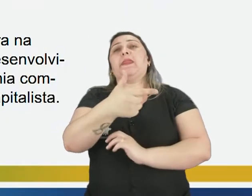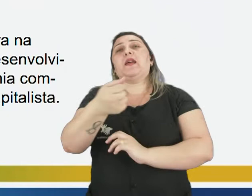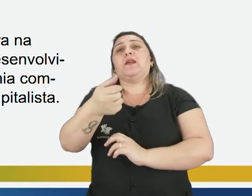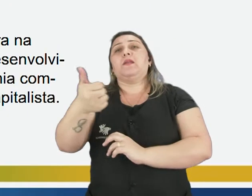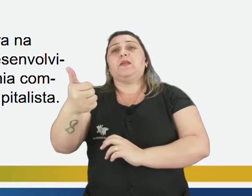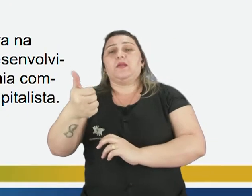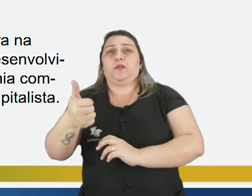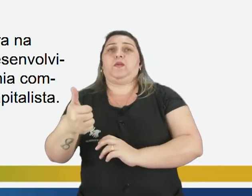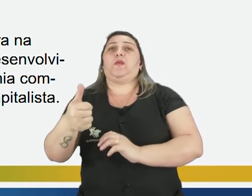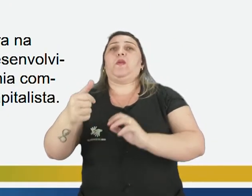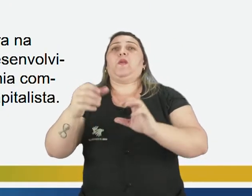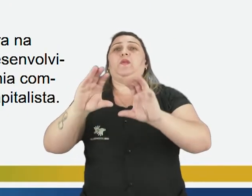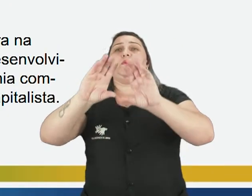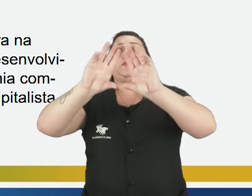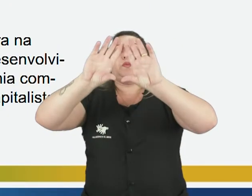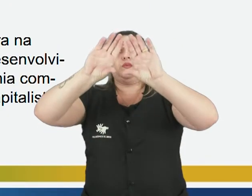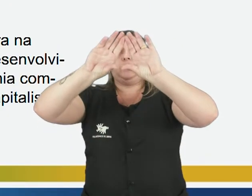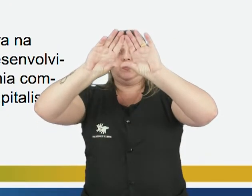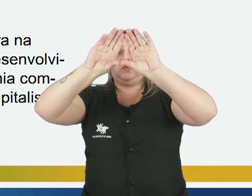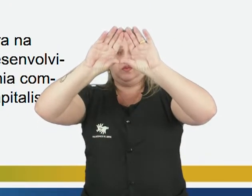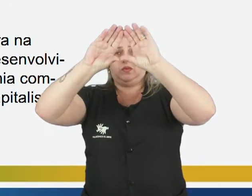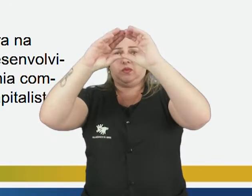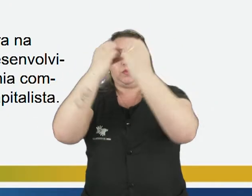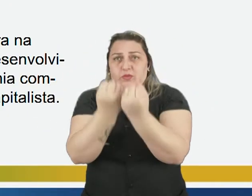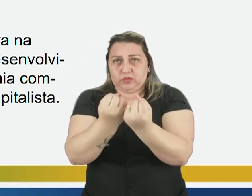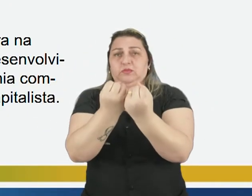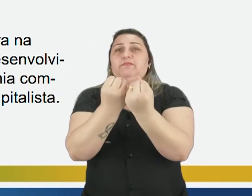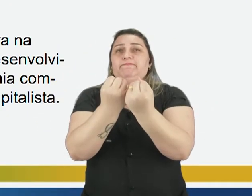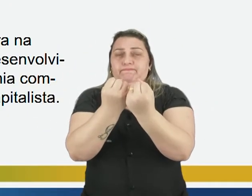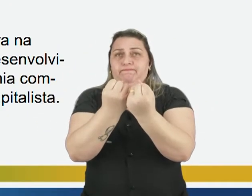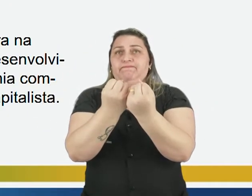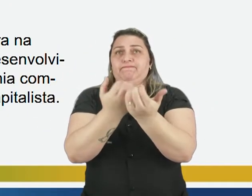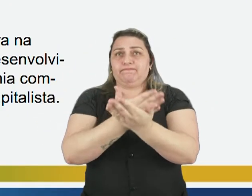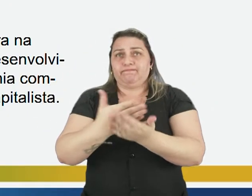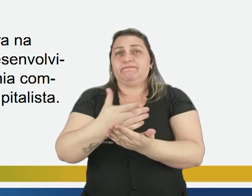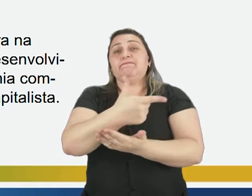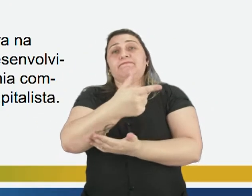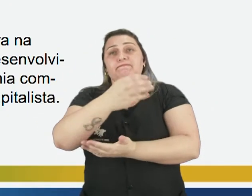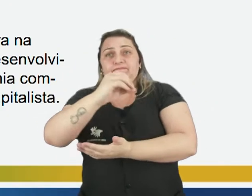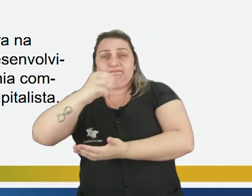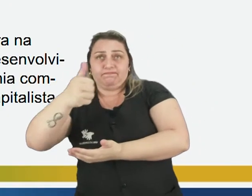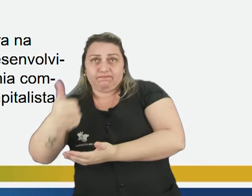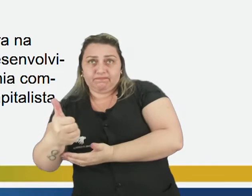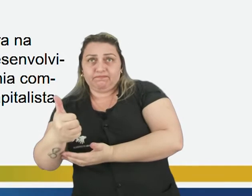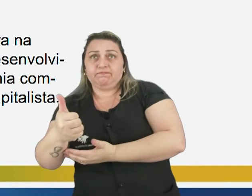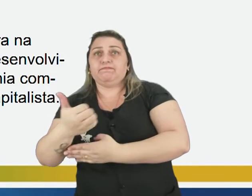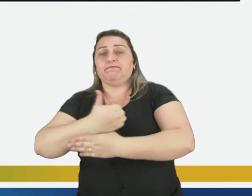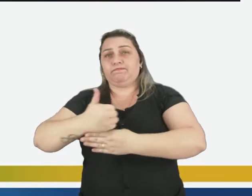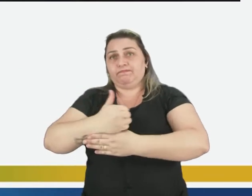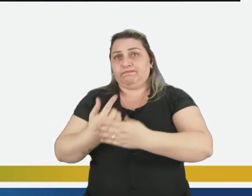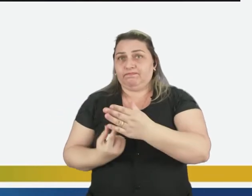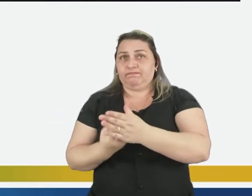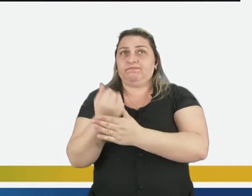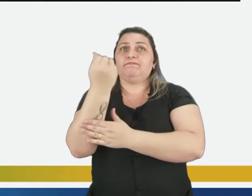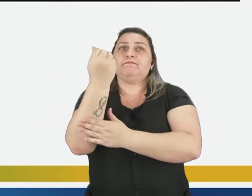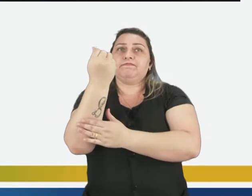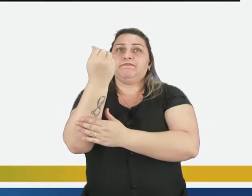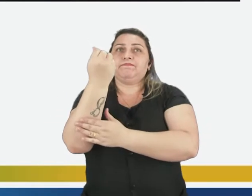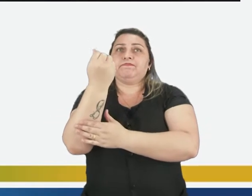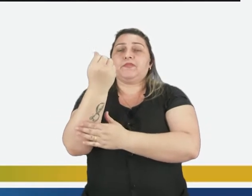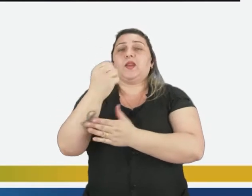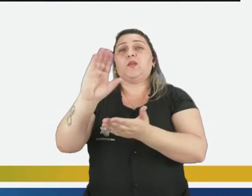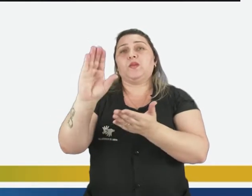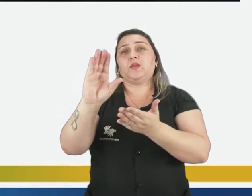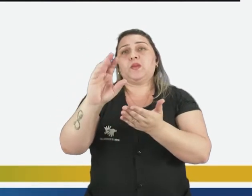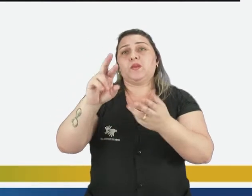na OMS, sinalizando o desenvolvimento de economia competitiva e de caráter capitalista.